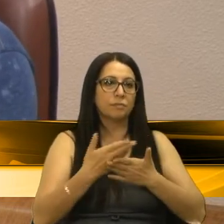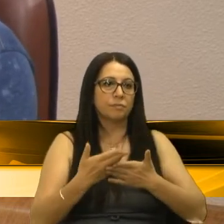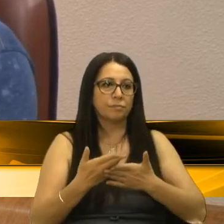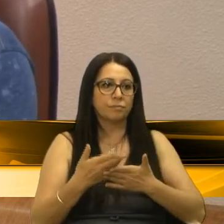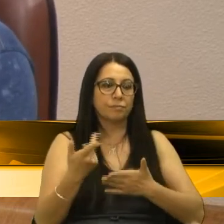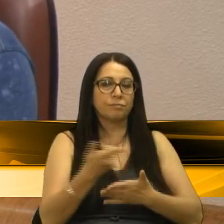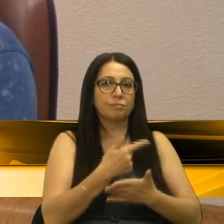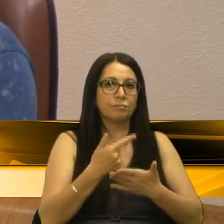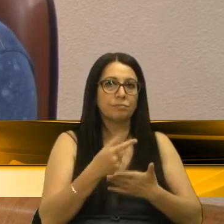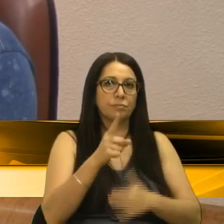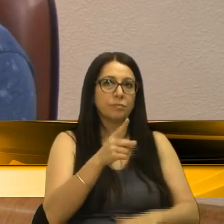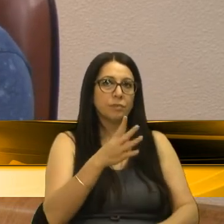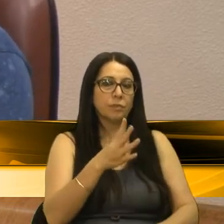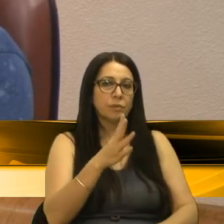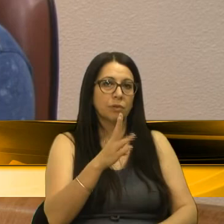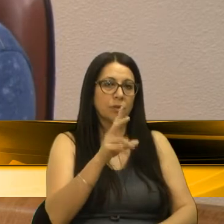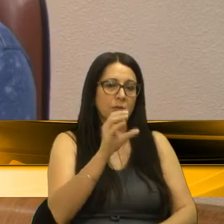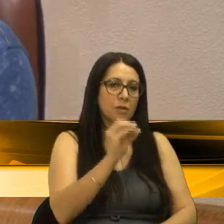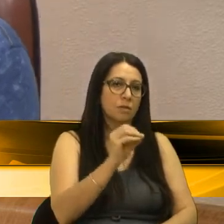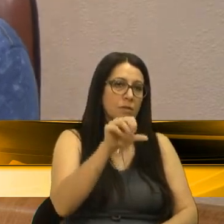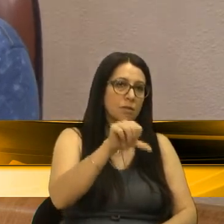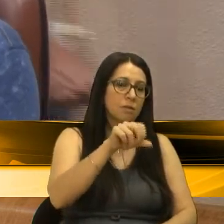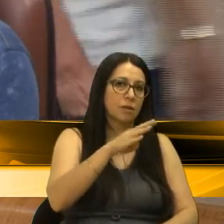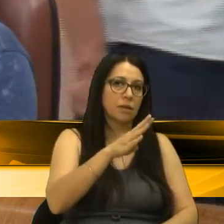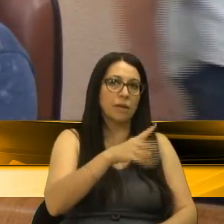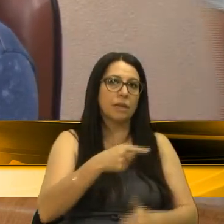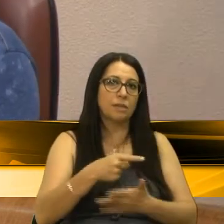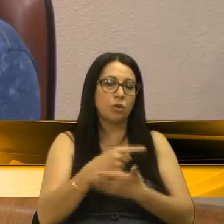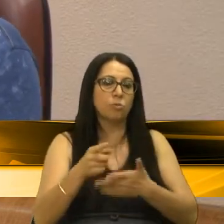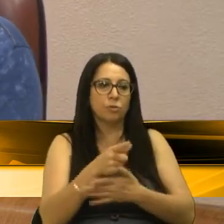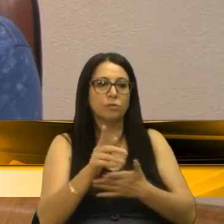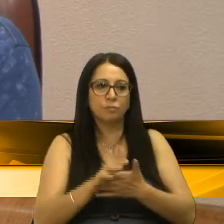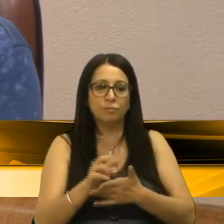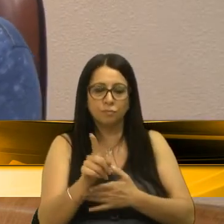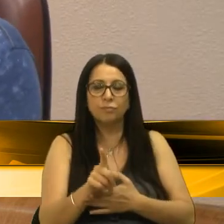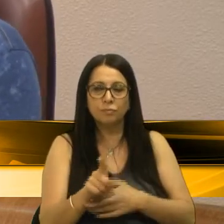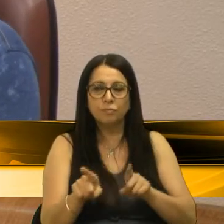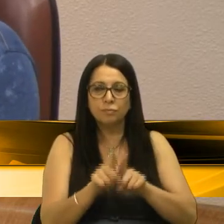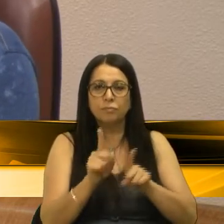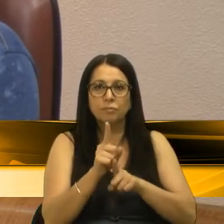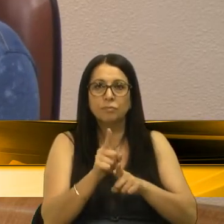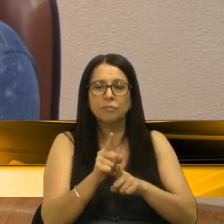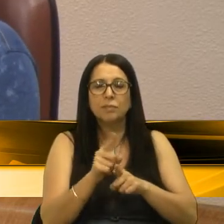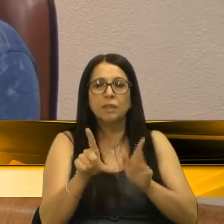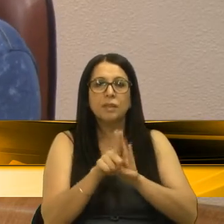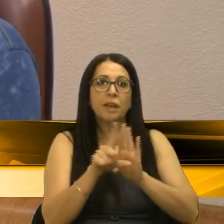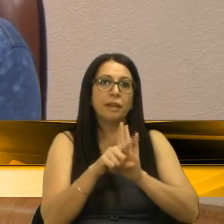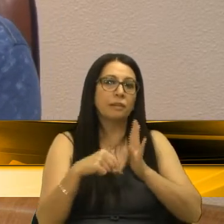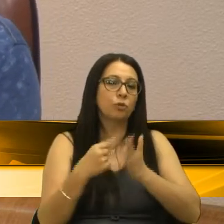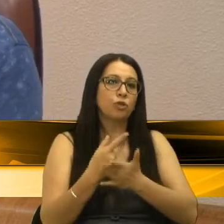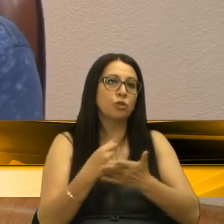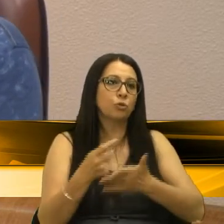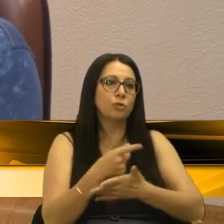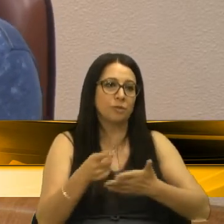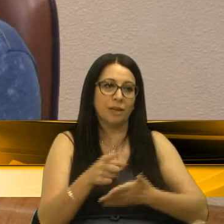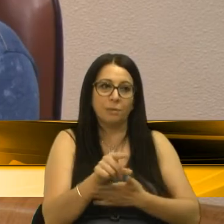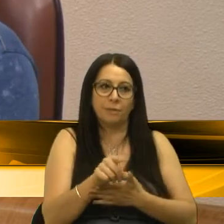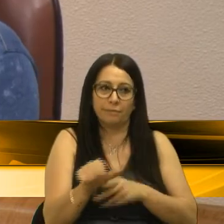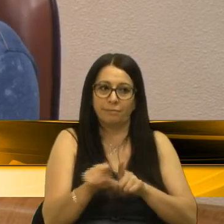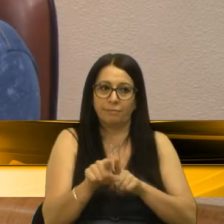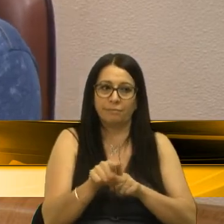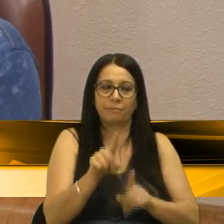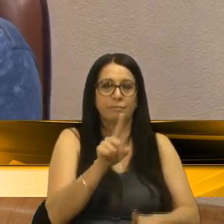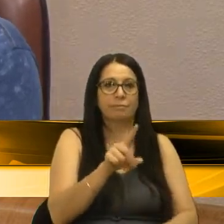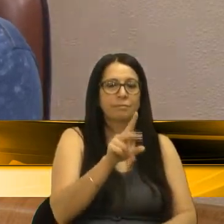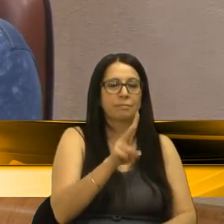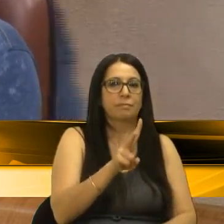nº 14.094, de 6 de dezembro de 2005, com a redação dada pelo artigo 47 da Lei nº 14.256, de 29 de dezembro